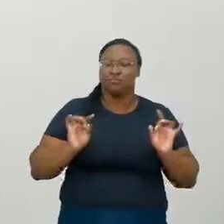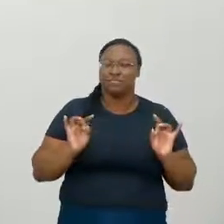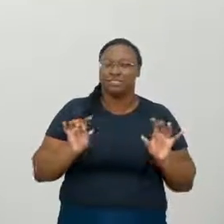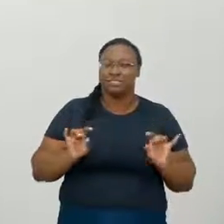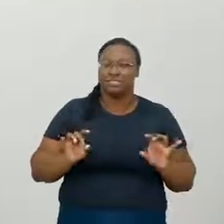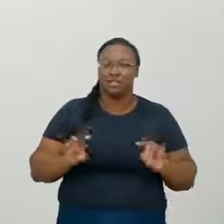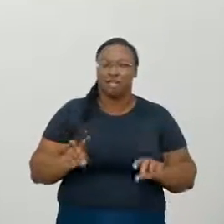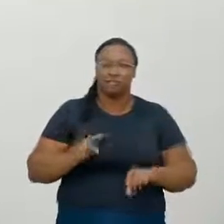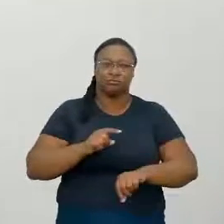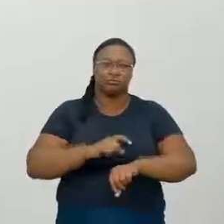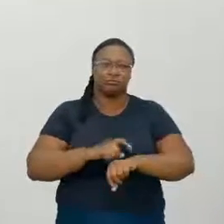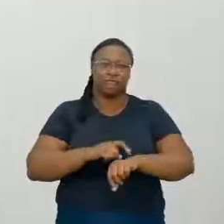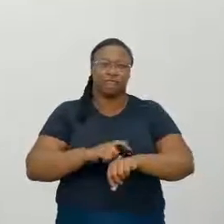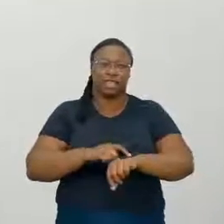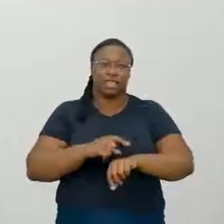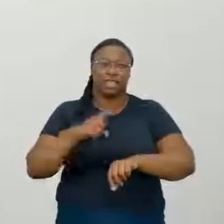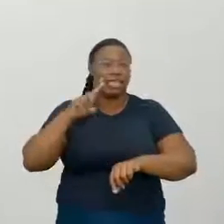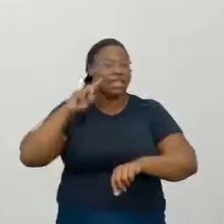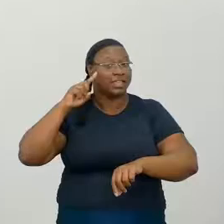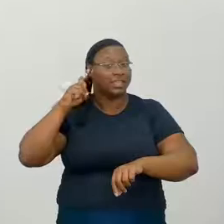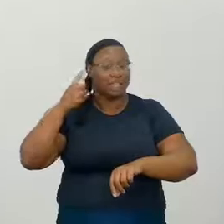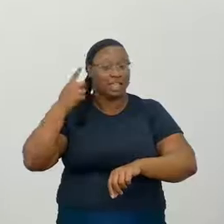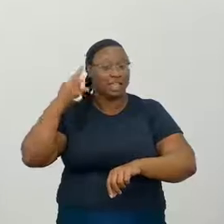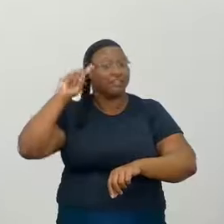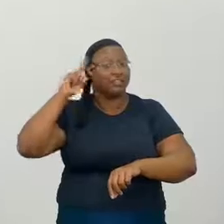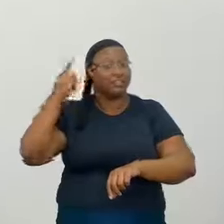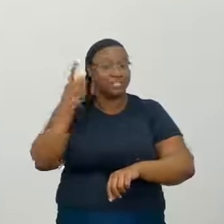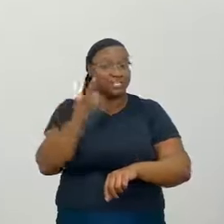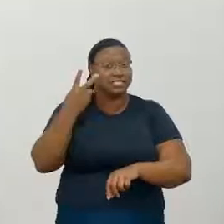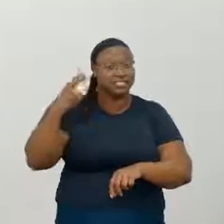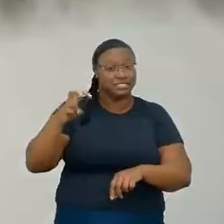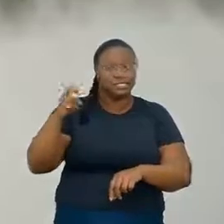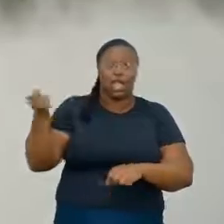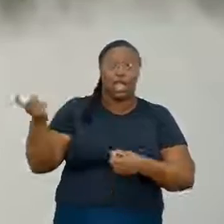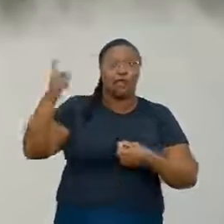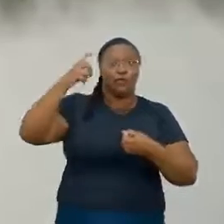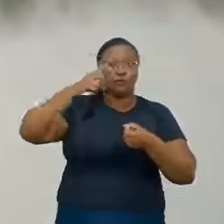Daqui 15 dias a gente está de volta. Luiz? Sim,